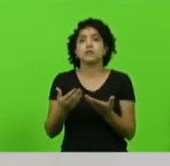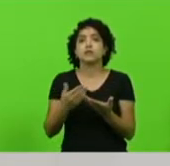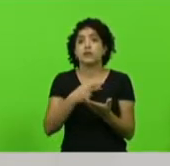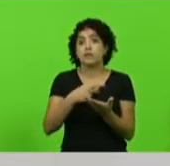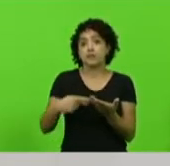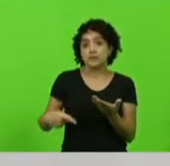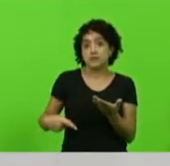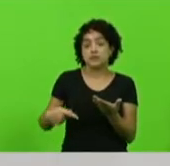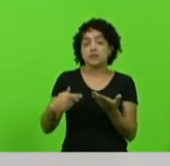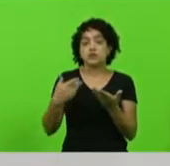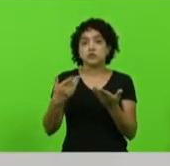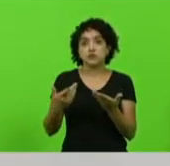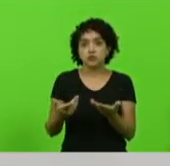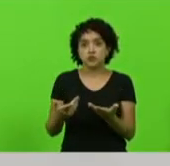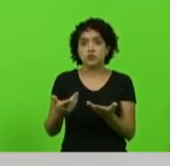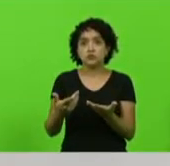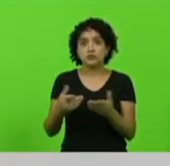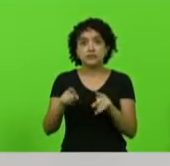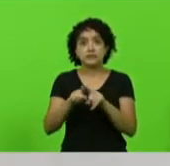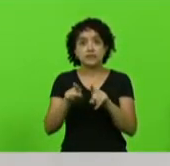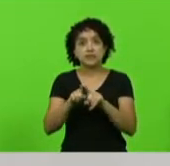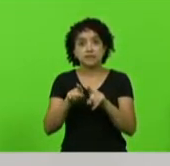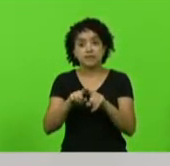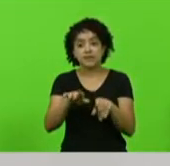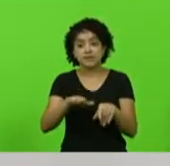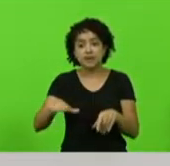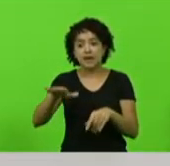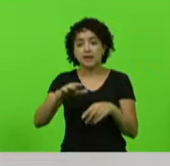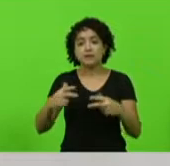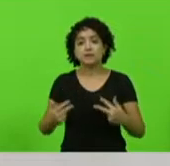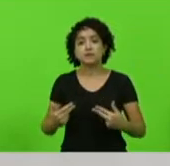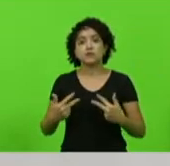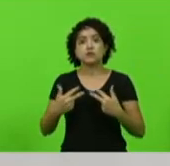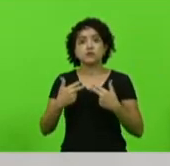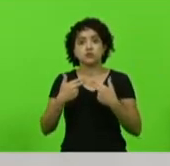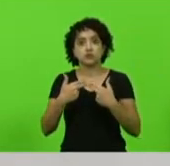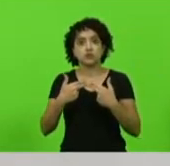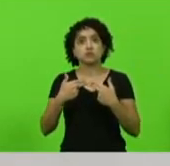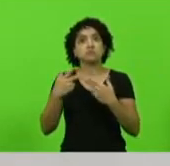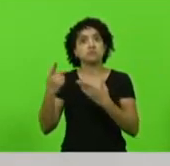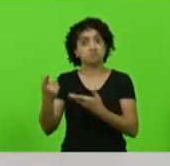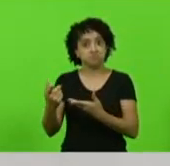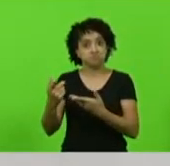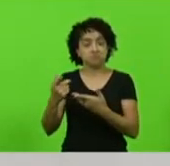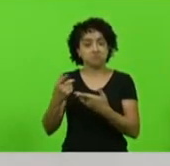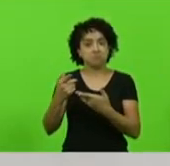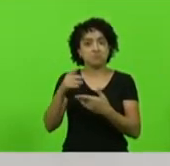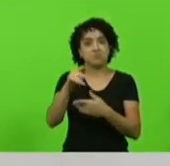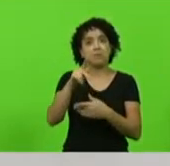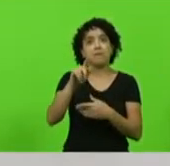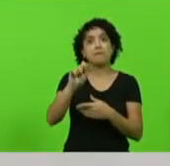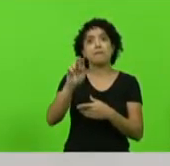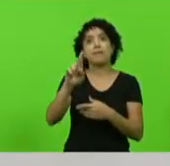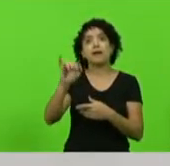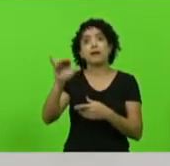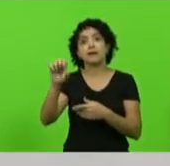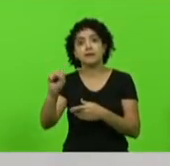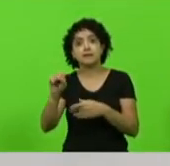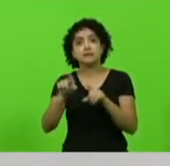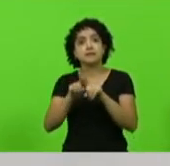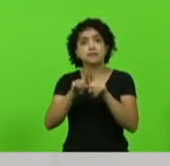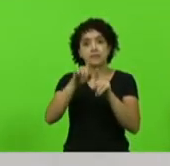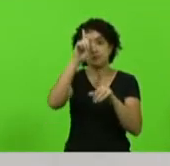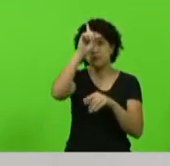e foi fellow dos departamentos de cirurgia da Universidade de Paris e de cirurgia do Hospital St.